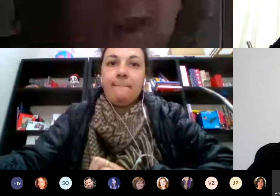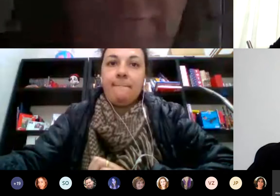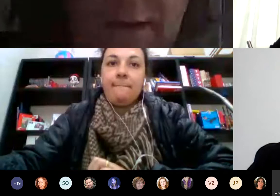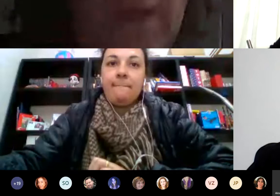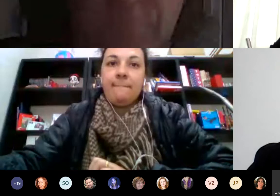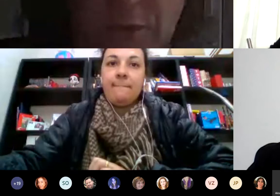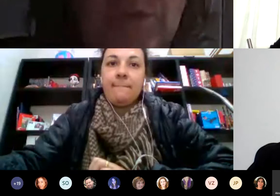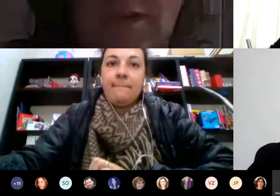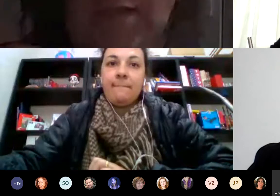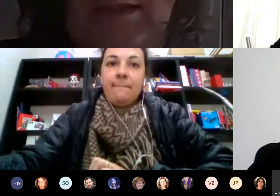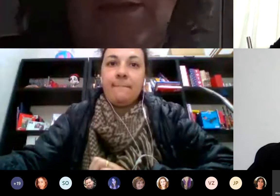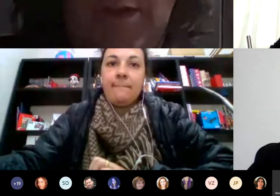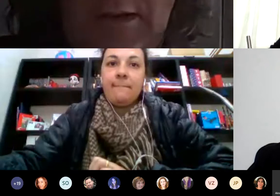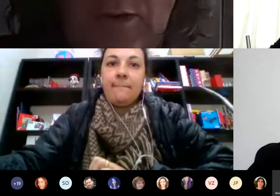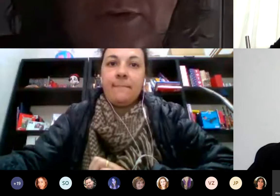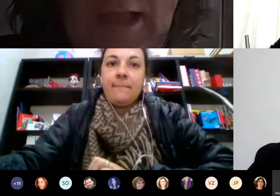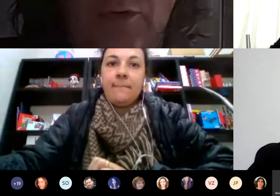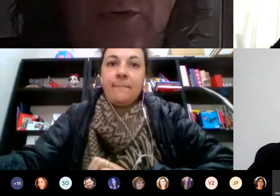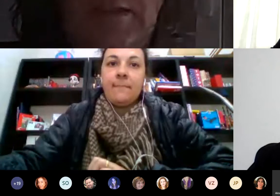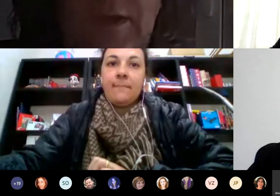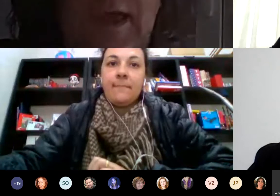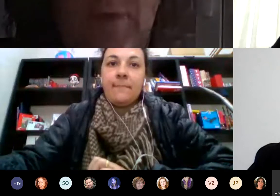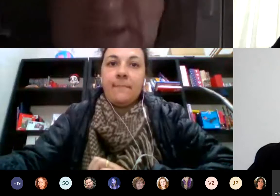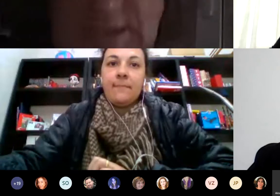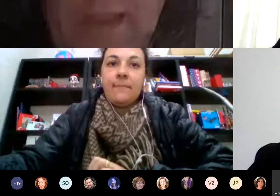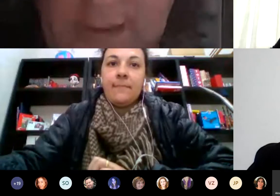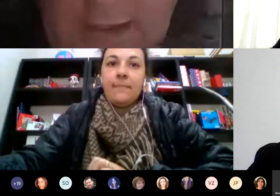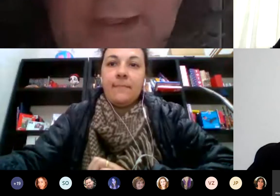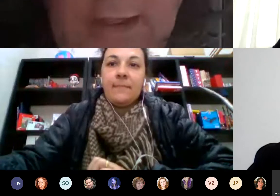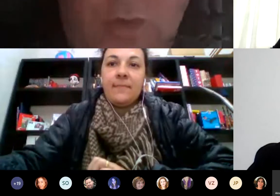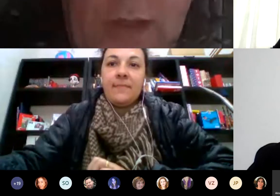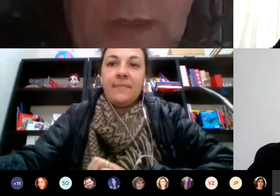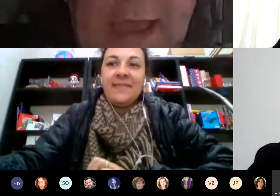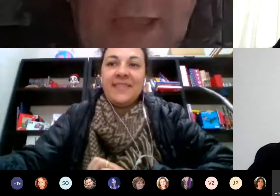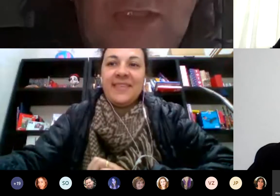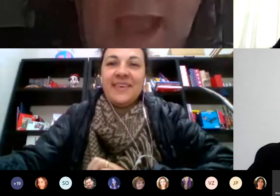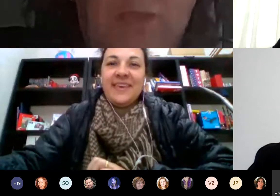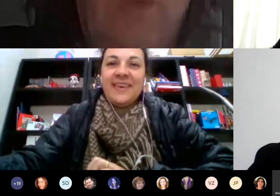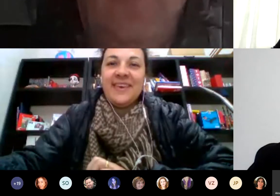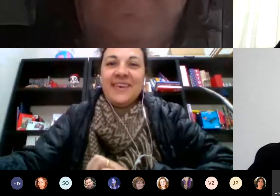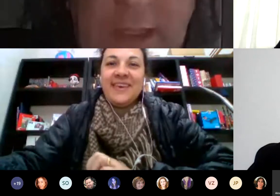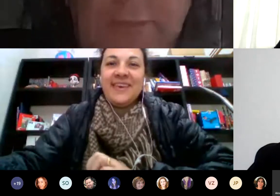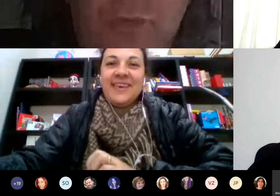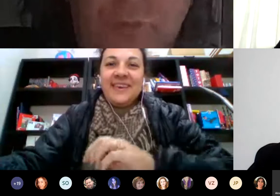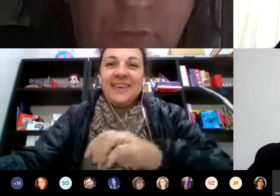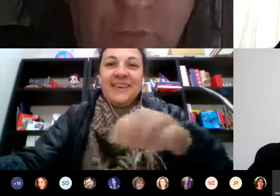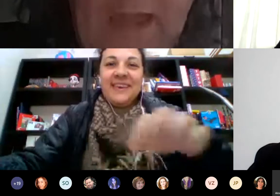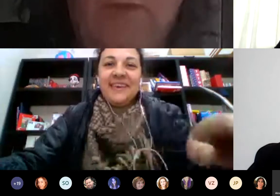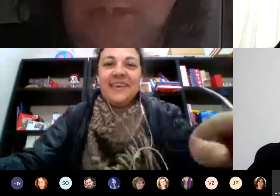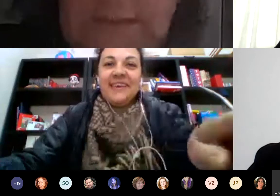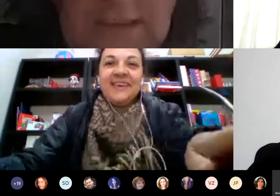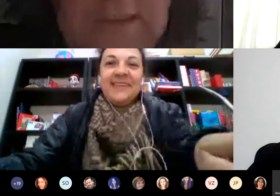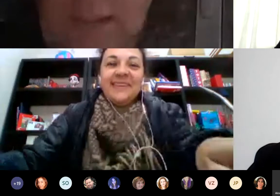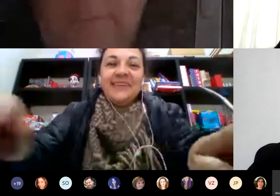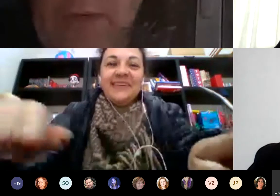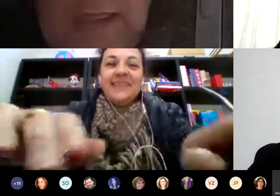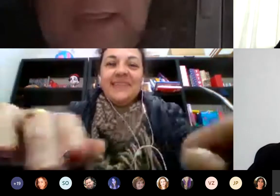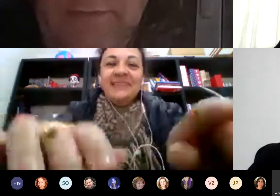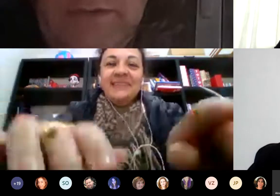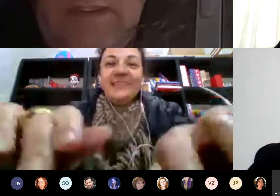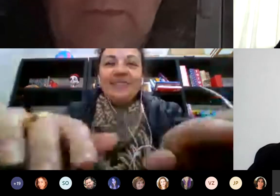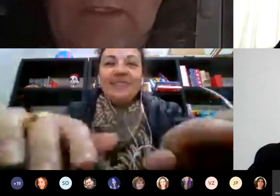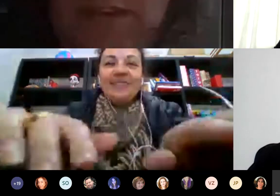uma área geográfica, eu posso ter acesso diretamente com os dados. Se eu quero saber a qualidade da água que eu bebo no meu bairro,